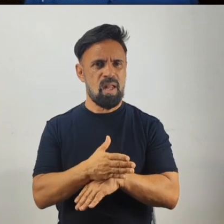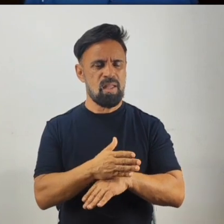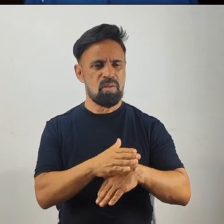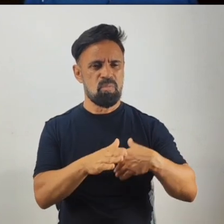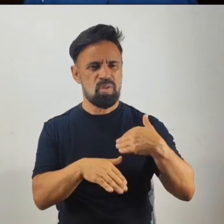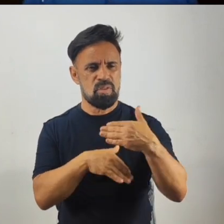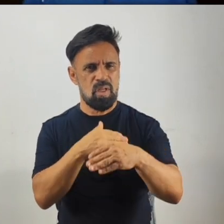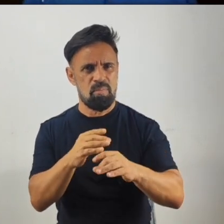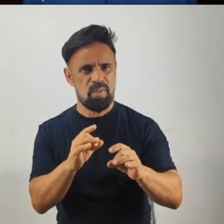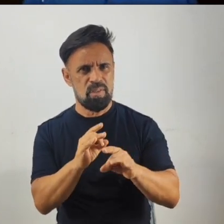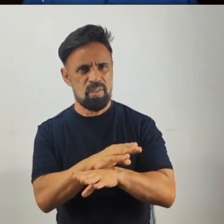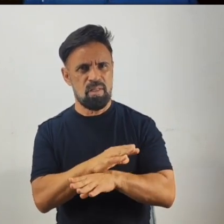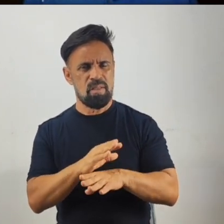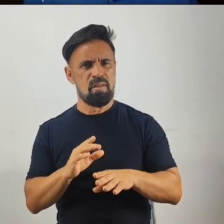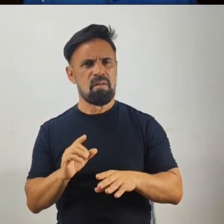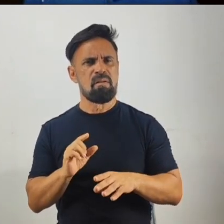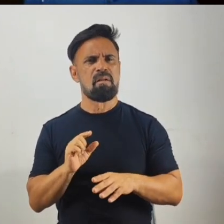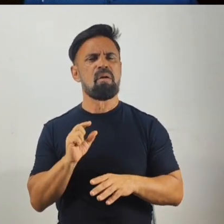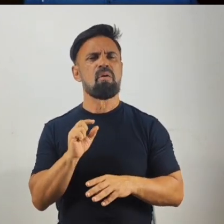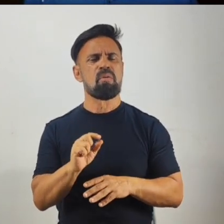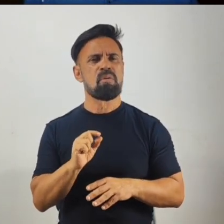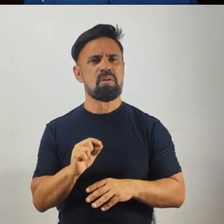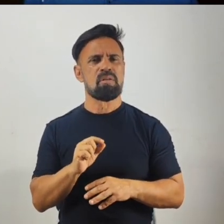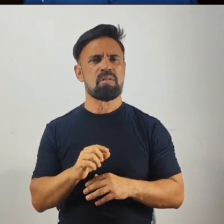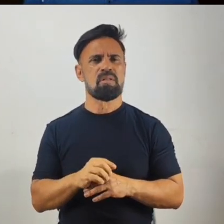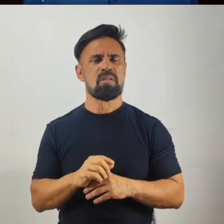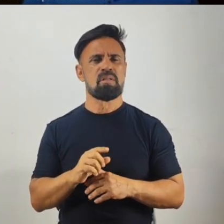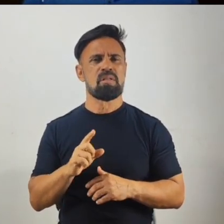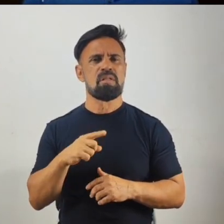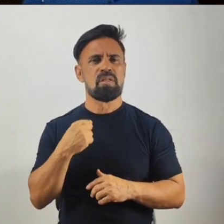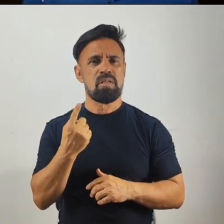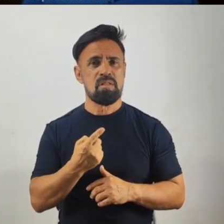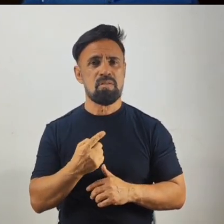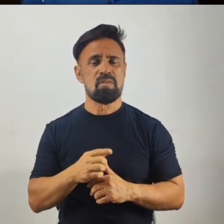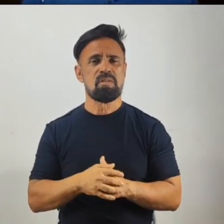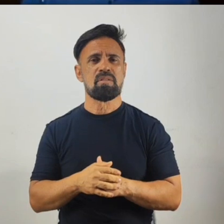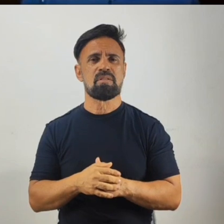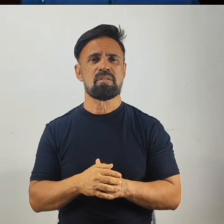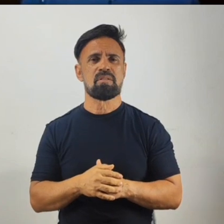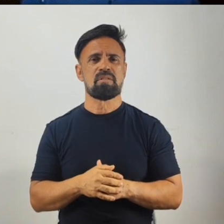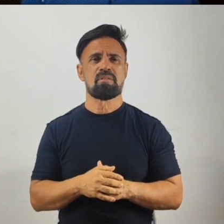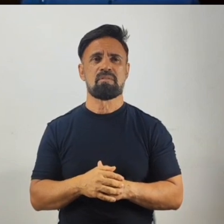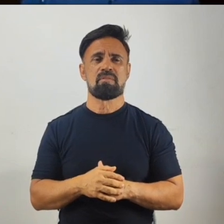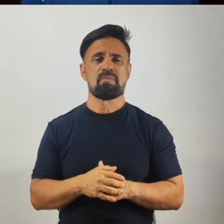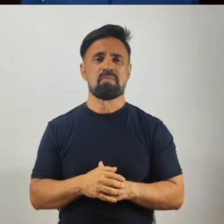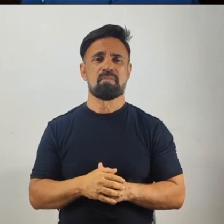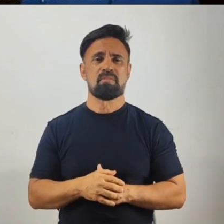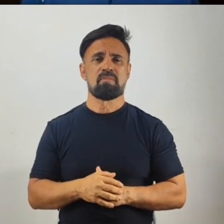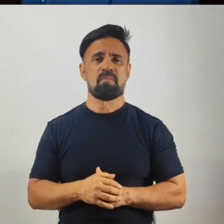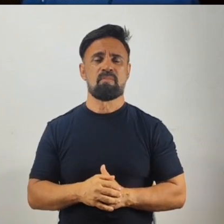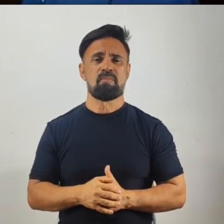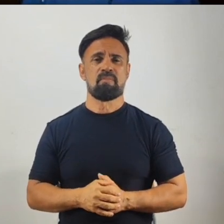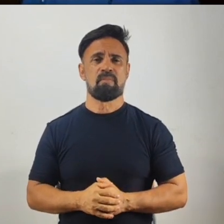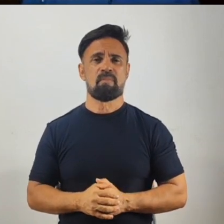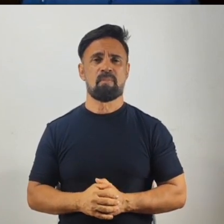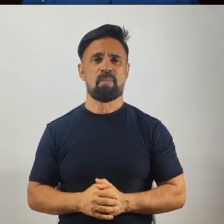Entrada, processamento e saída é aquilo que nós dizemos que,